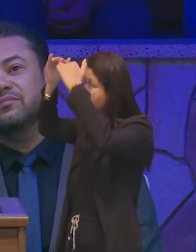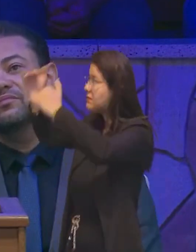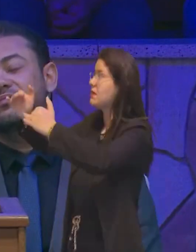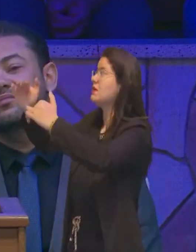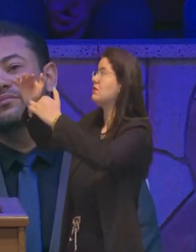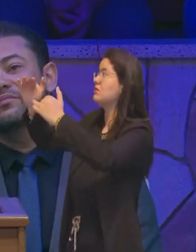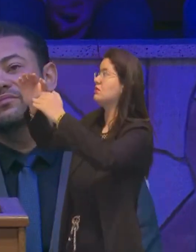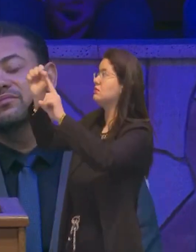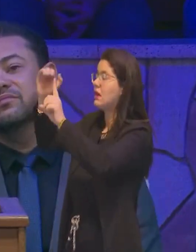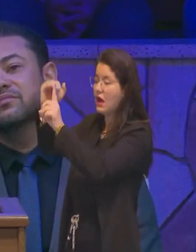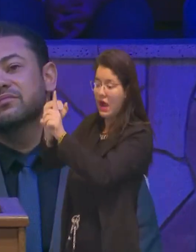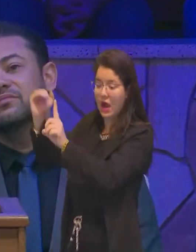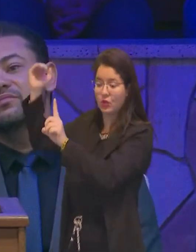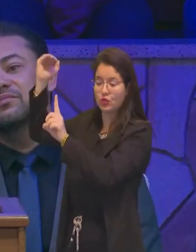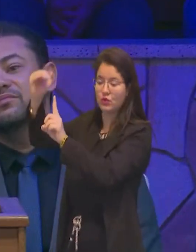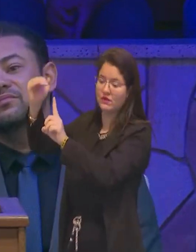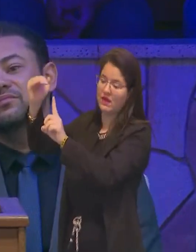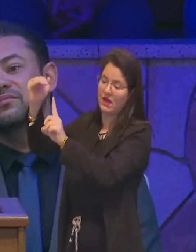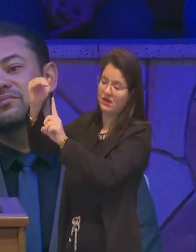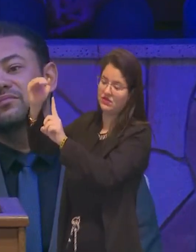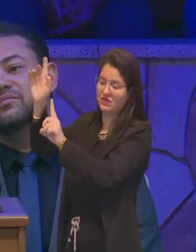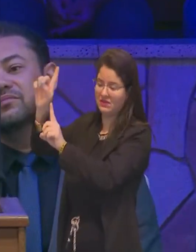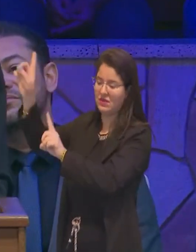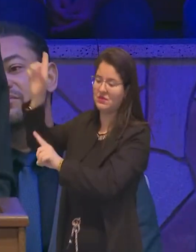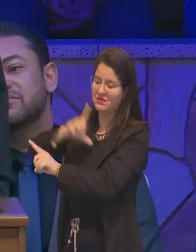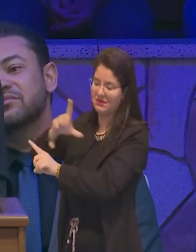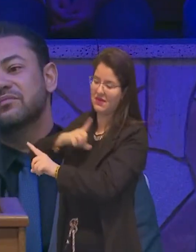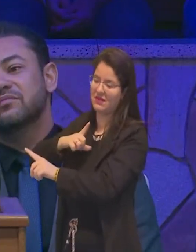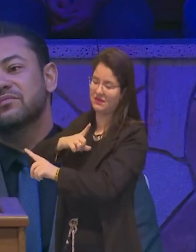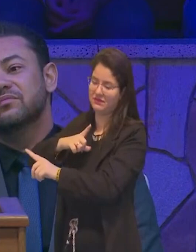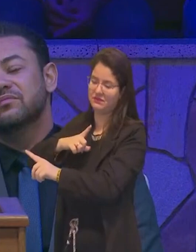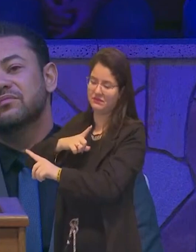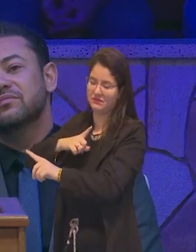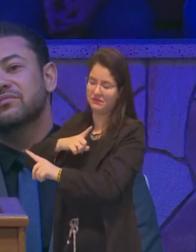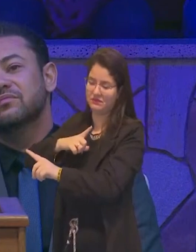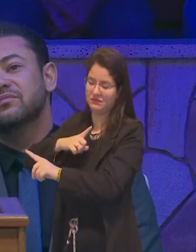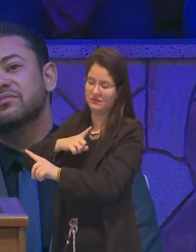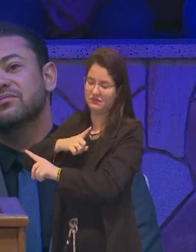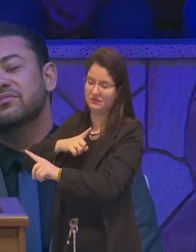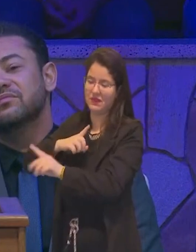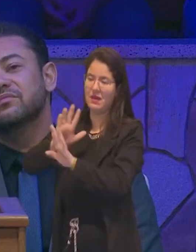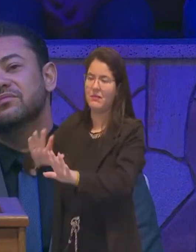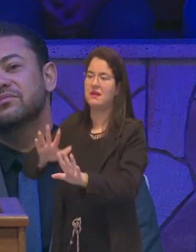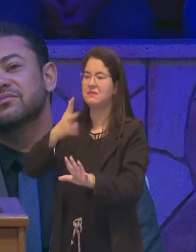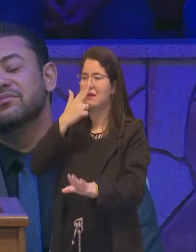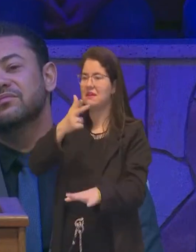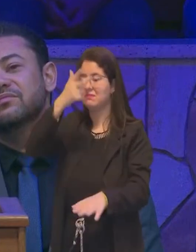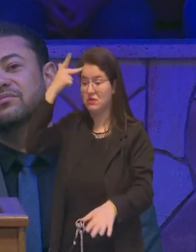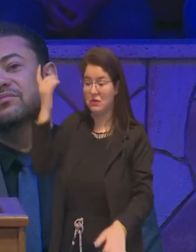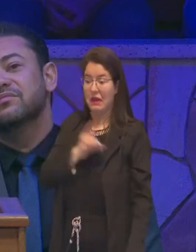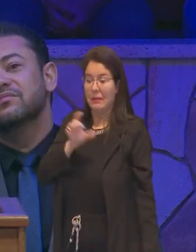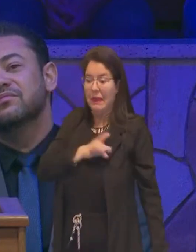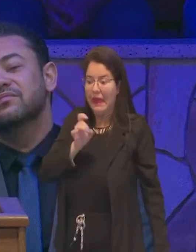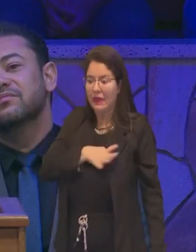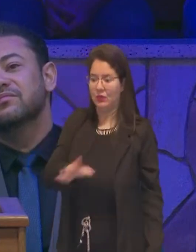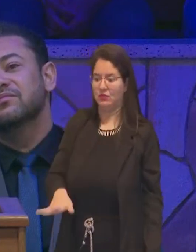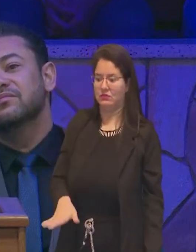tem por nós e pelo esse universo que nós vivemos. Não, isso é pavor. Isso é medo.